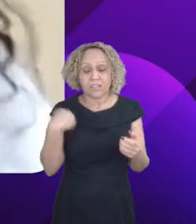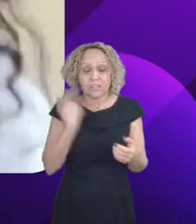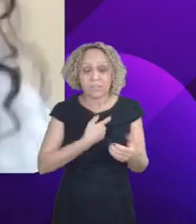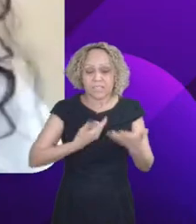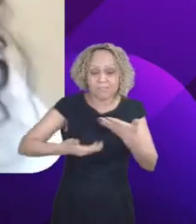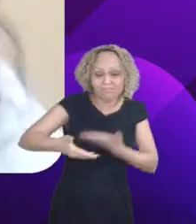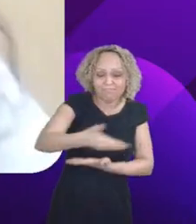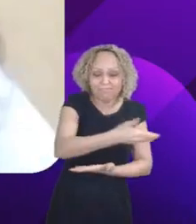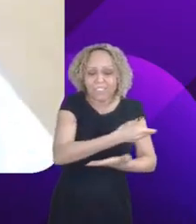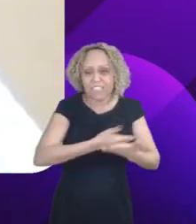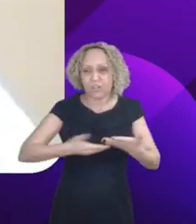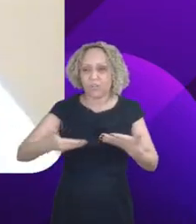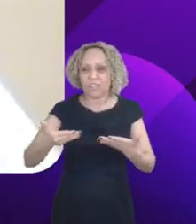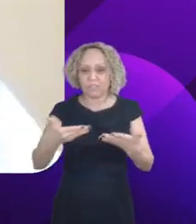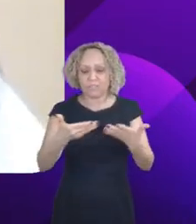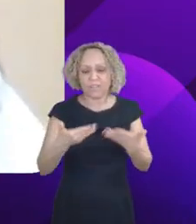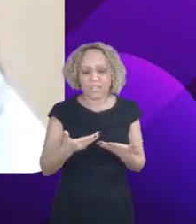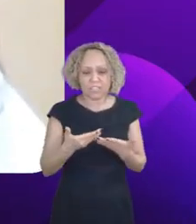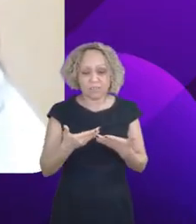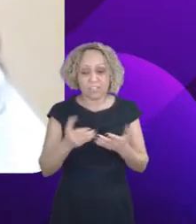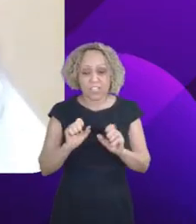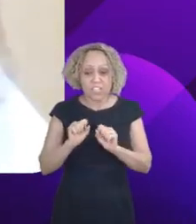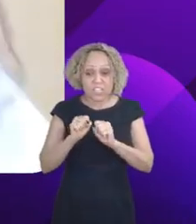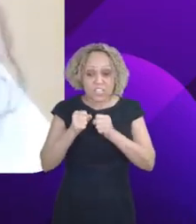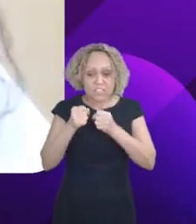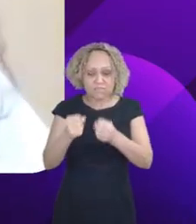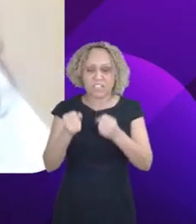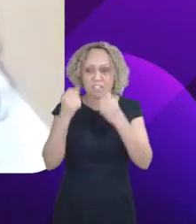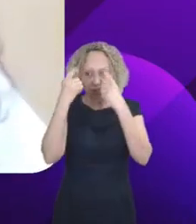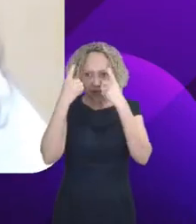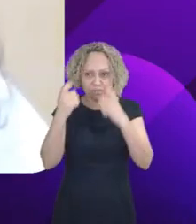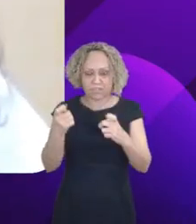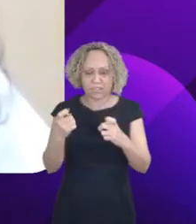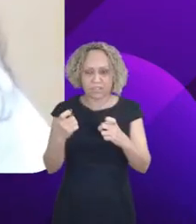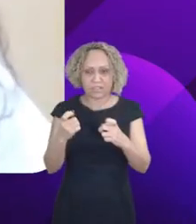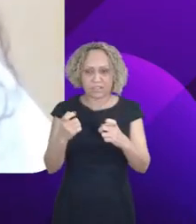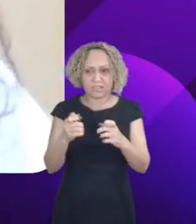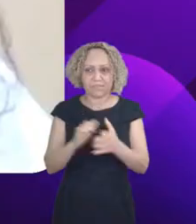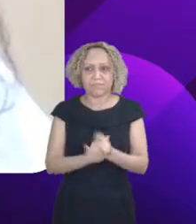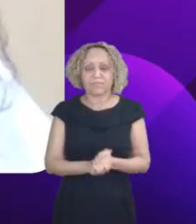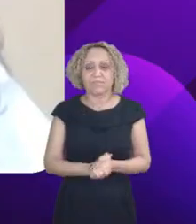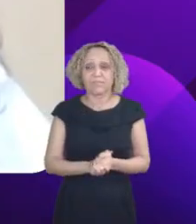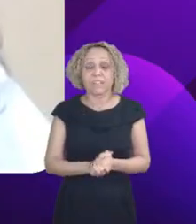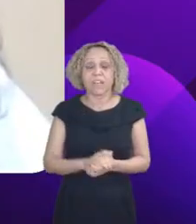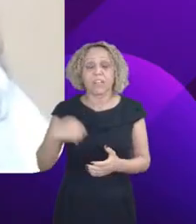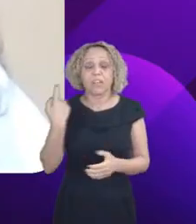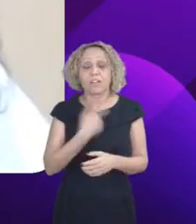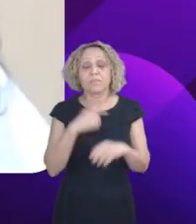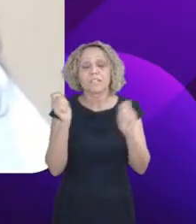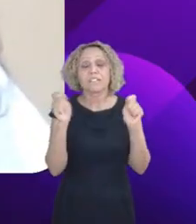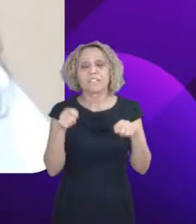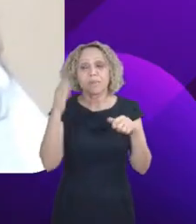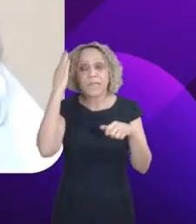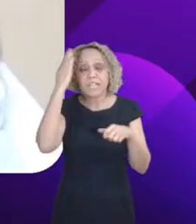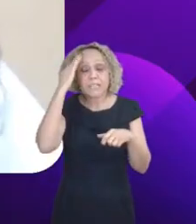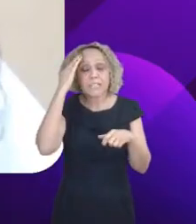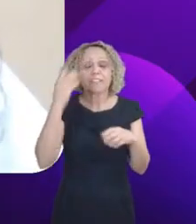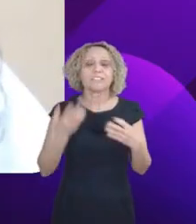de enfrentamento à mulher em situação de violência. É preciso pautar a consolidação dessas redes. É preciso entender este